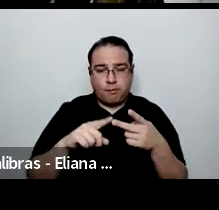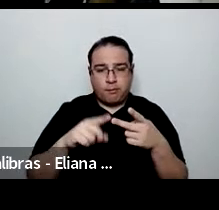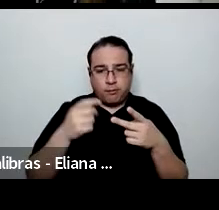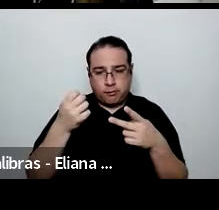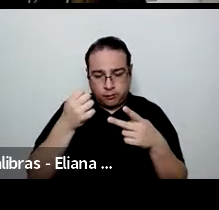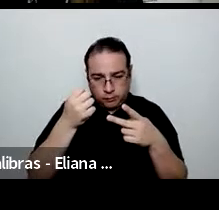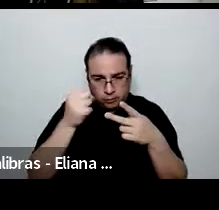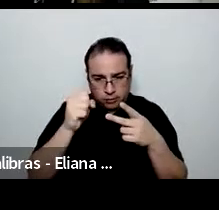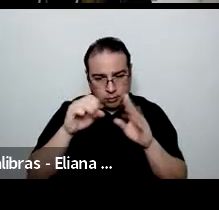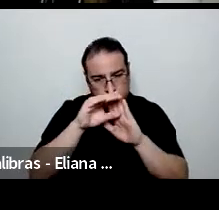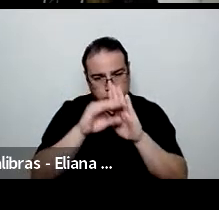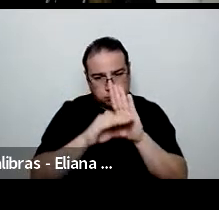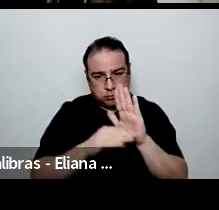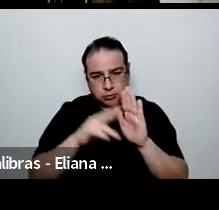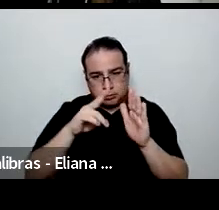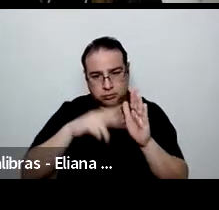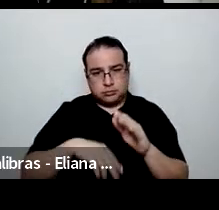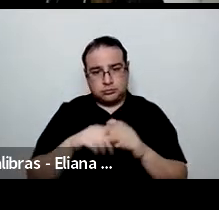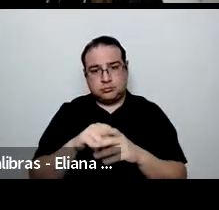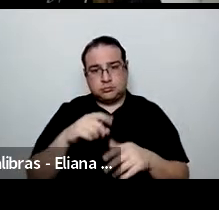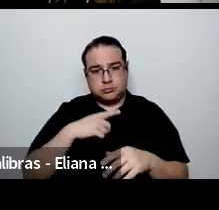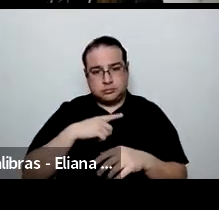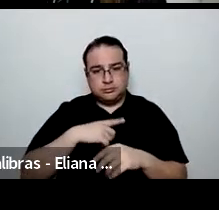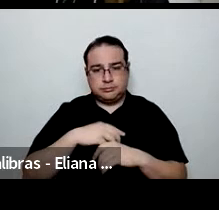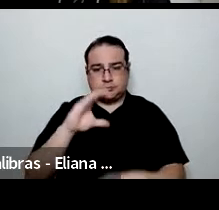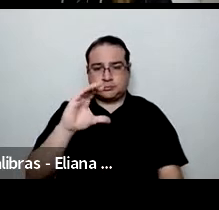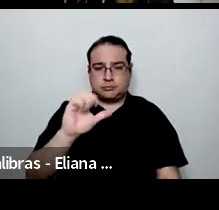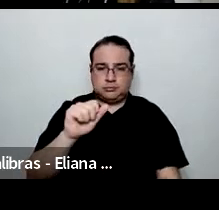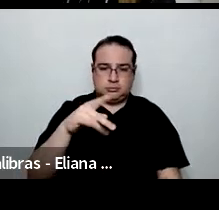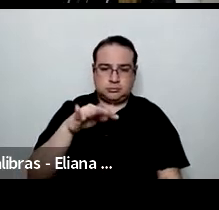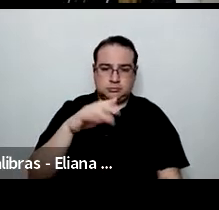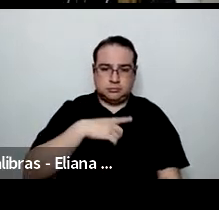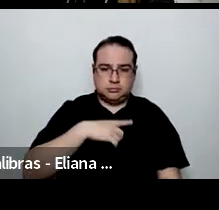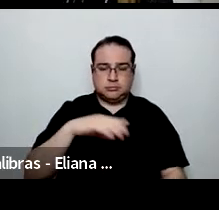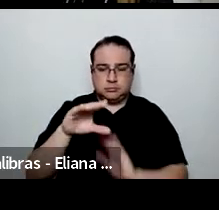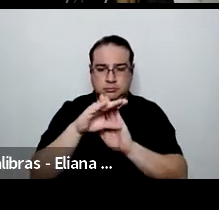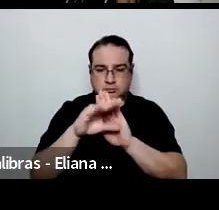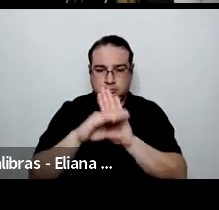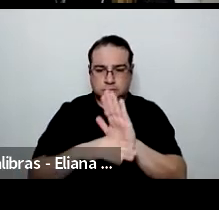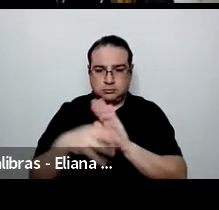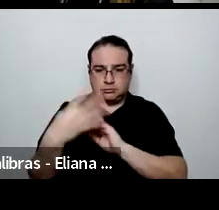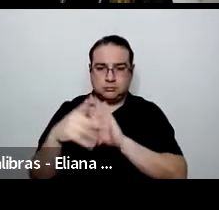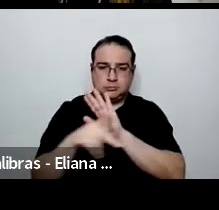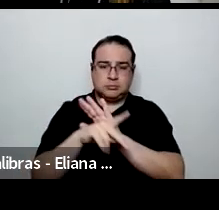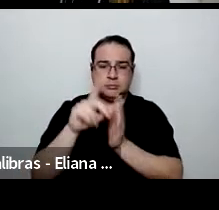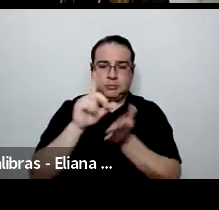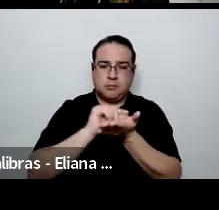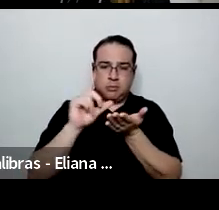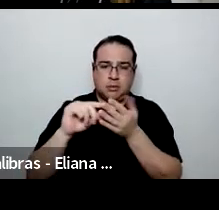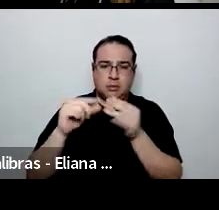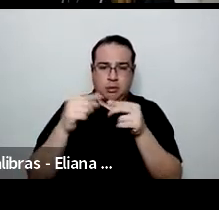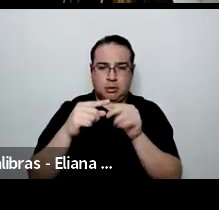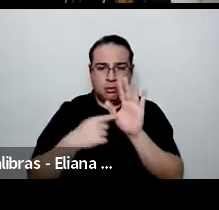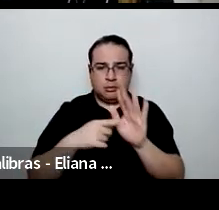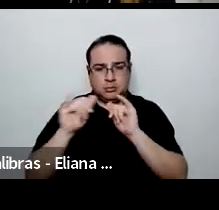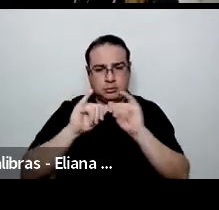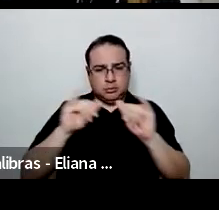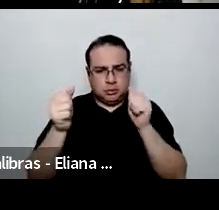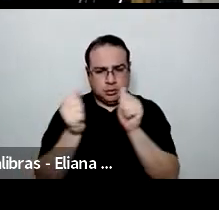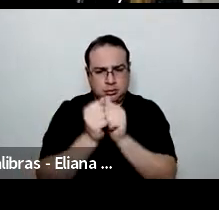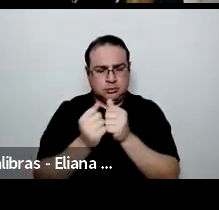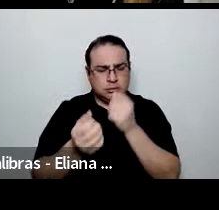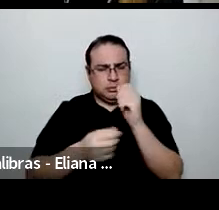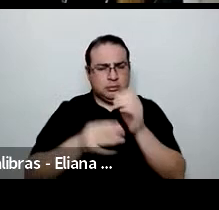após os prazos previstos no inciso 1º do carro e no parágrafo quarto deste artigo as informações enviadas da